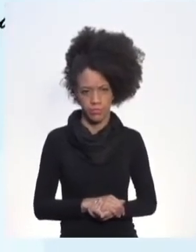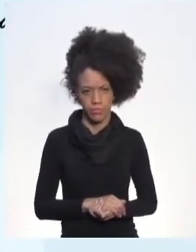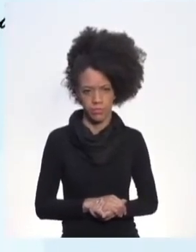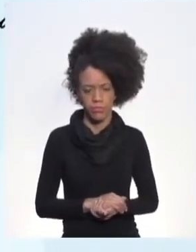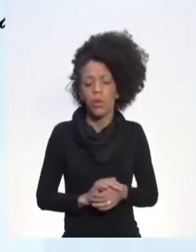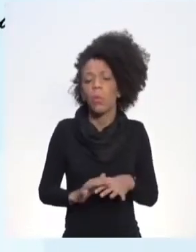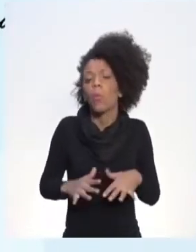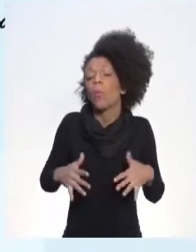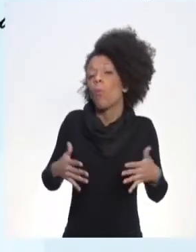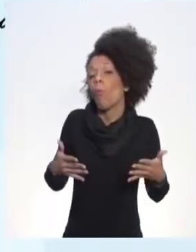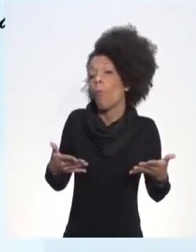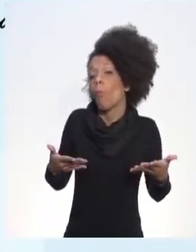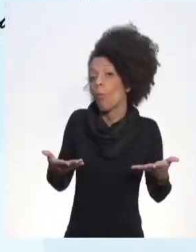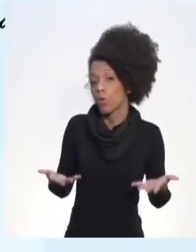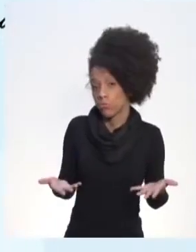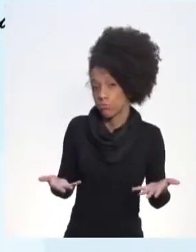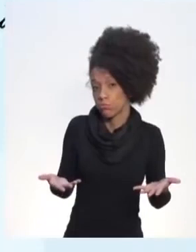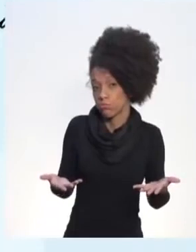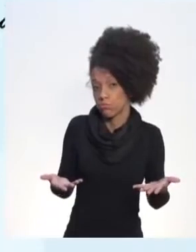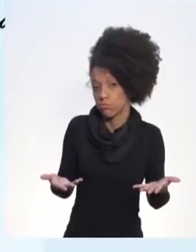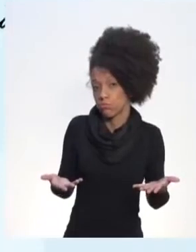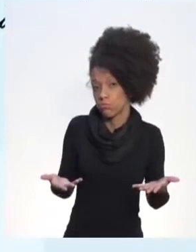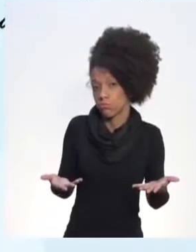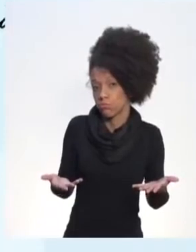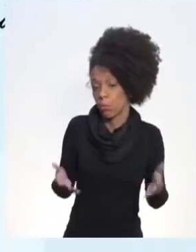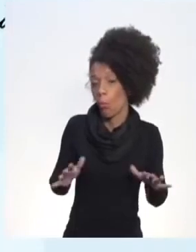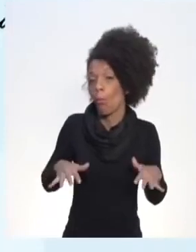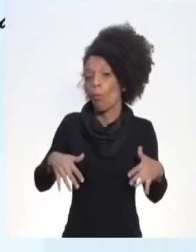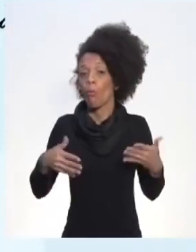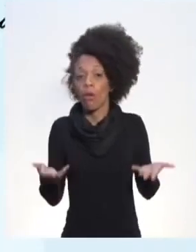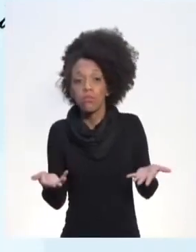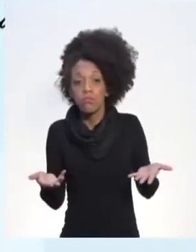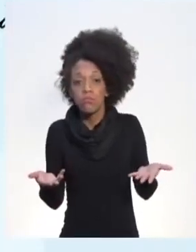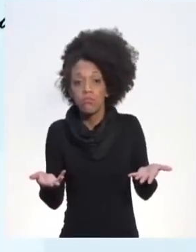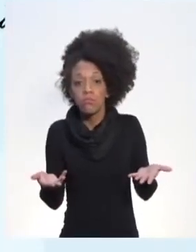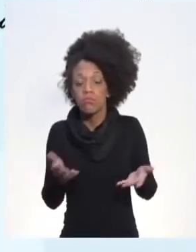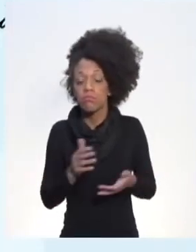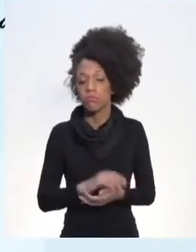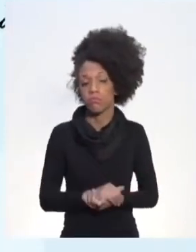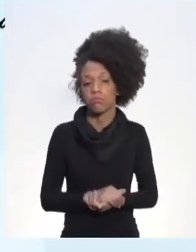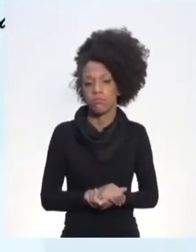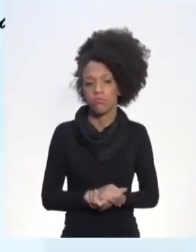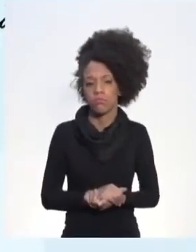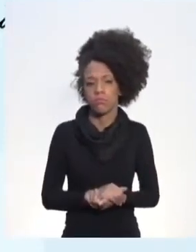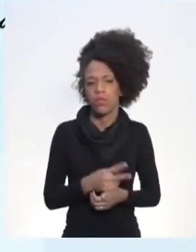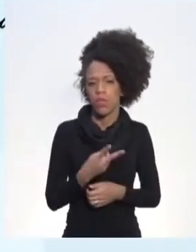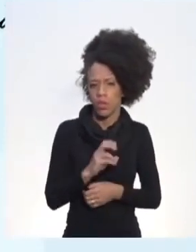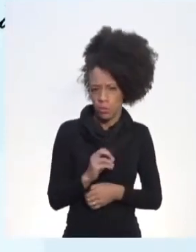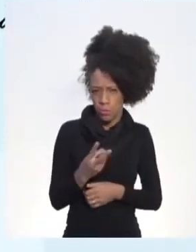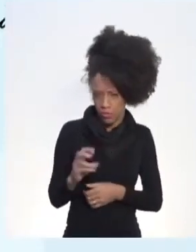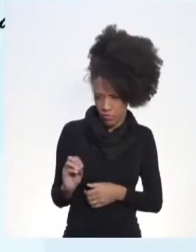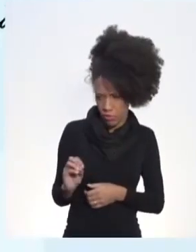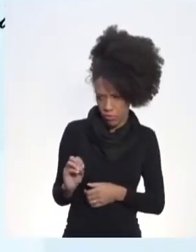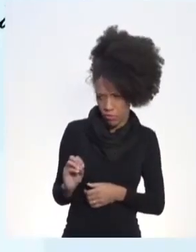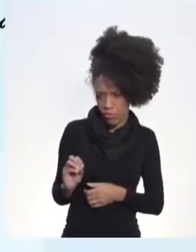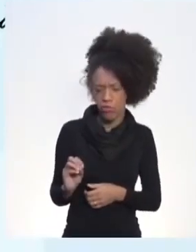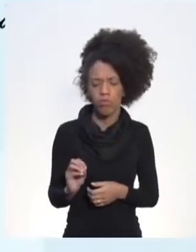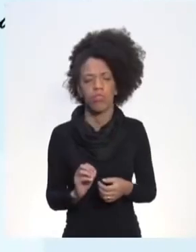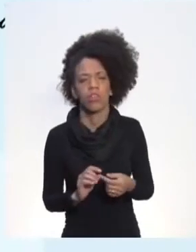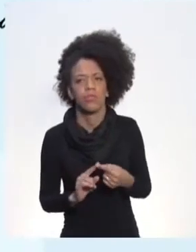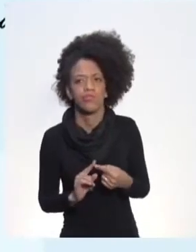E quando? Quando? Tem um quando? Eles colocaram bem 2020. geral, isso,